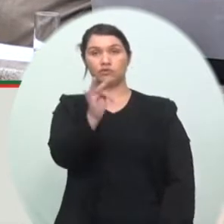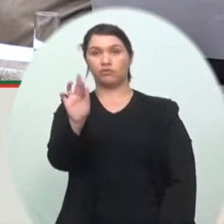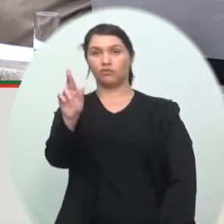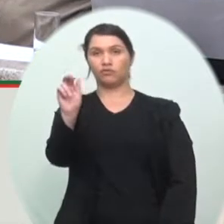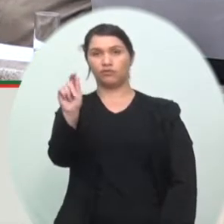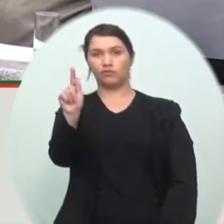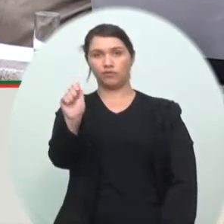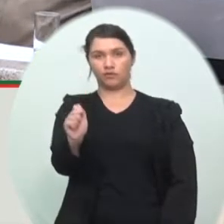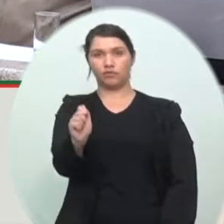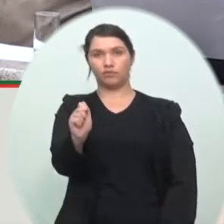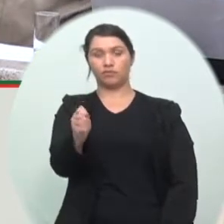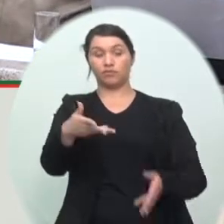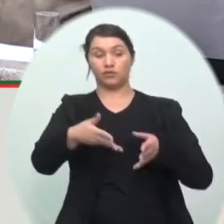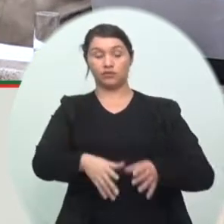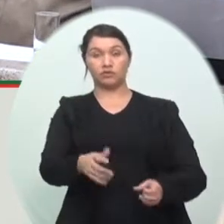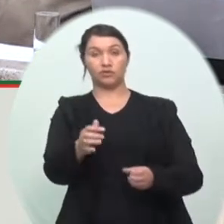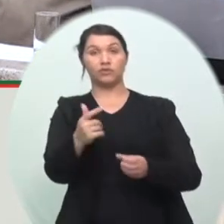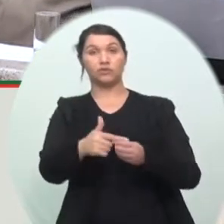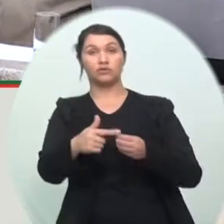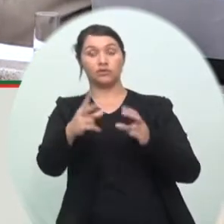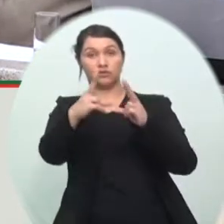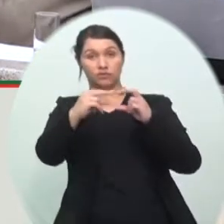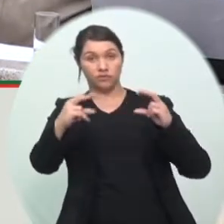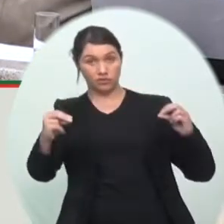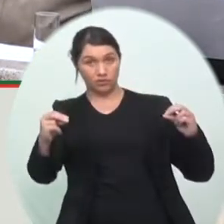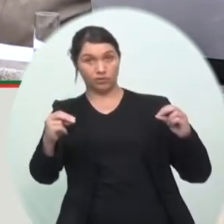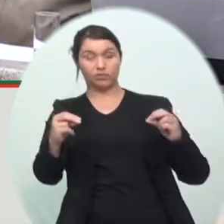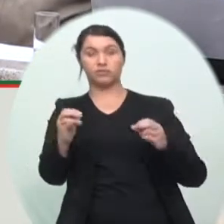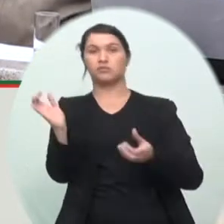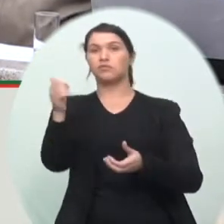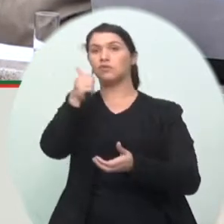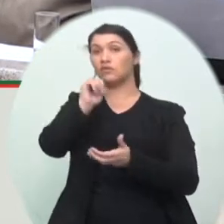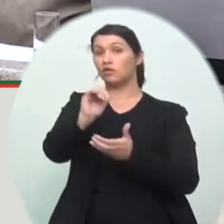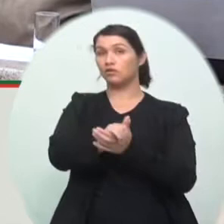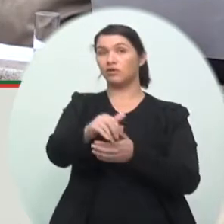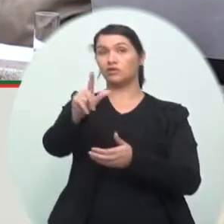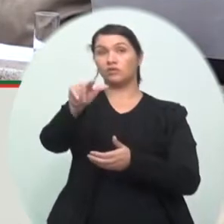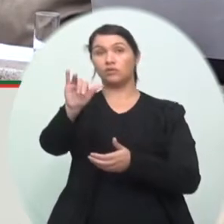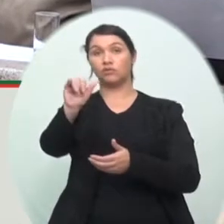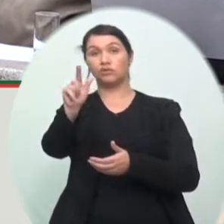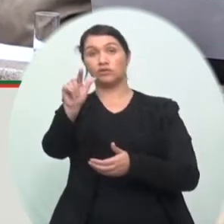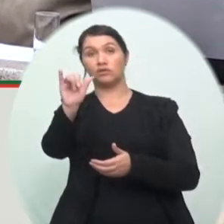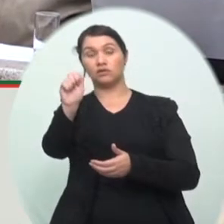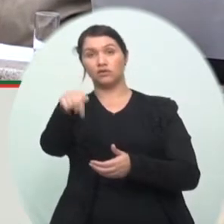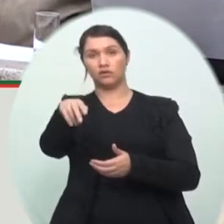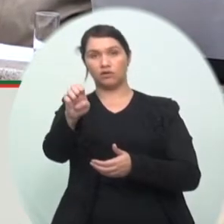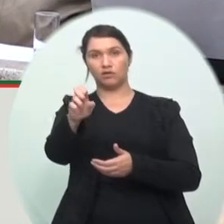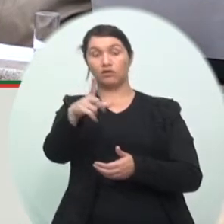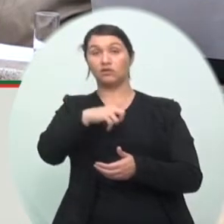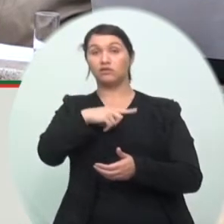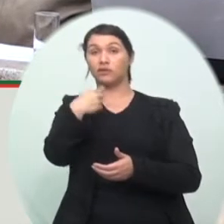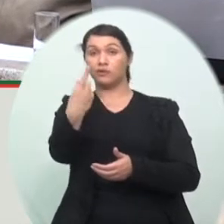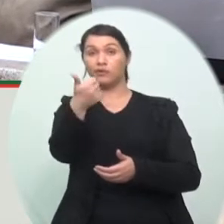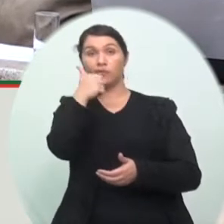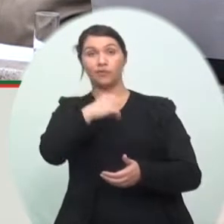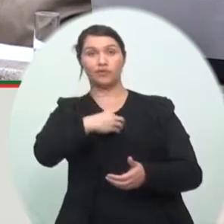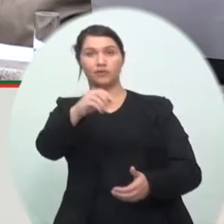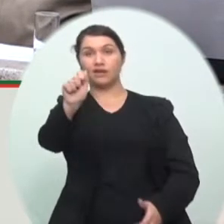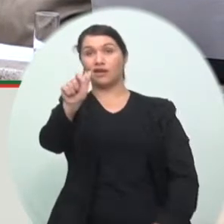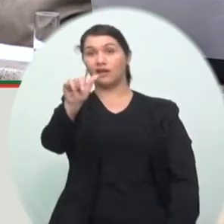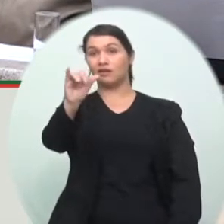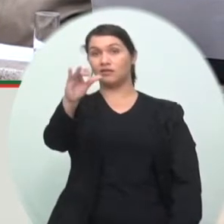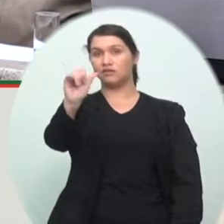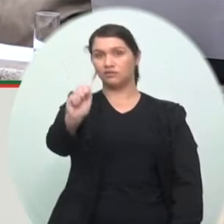Florianópolis, filho de Valmir Fraga e Vilma Pereira, casado com Liliane Cardoso Fraga, com quem tem uma filha, Alícia.